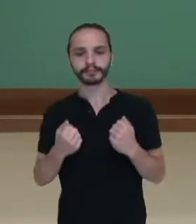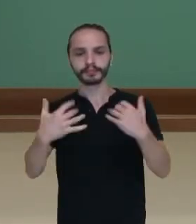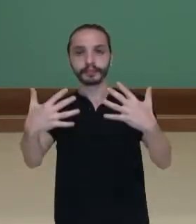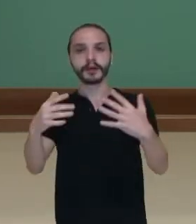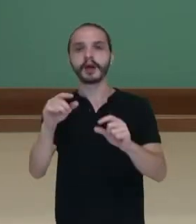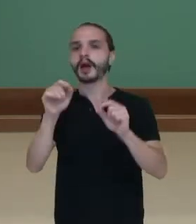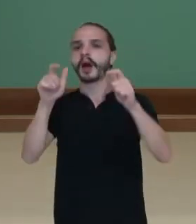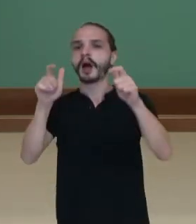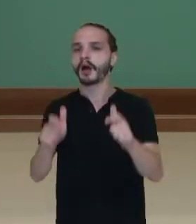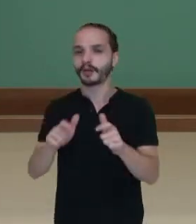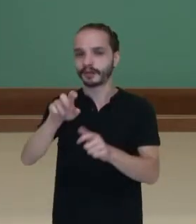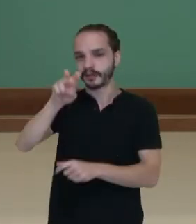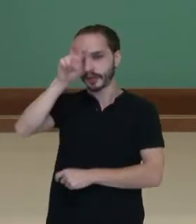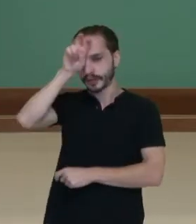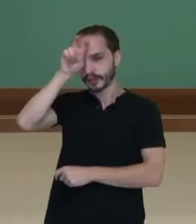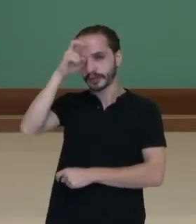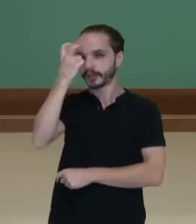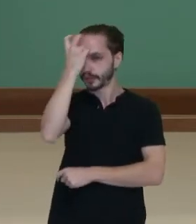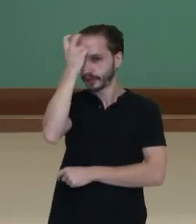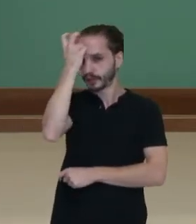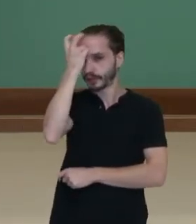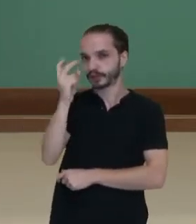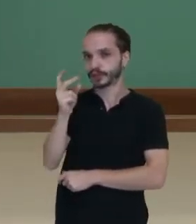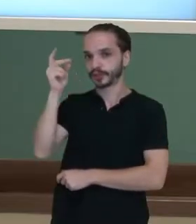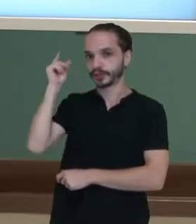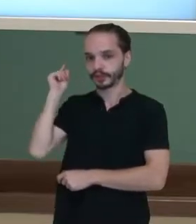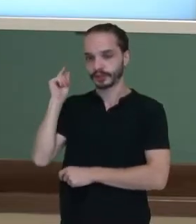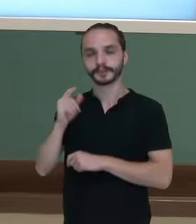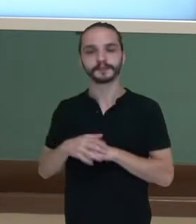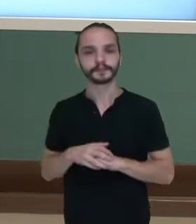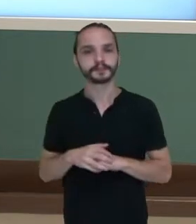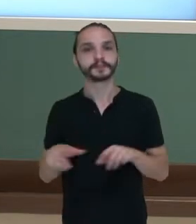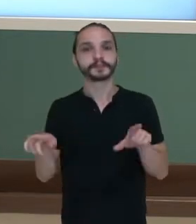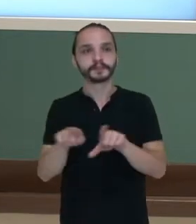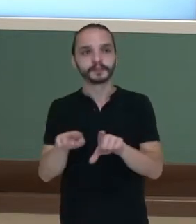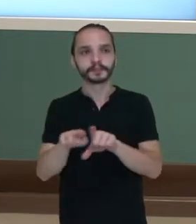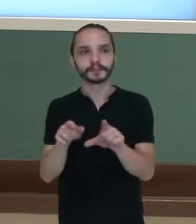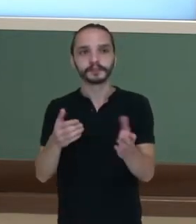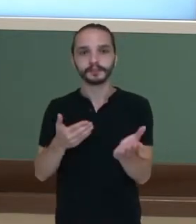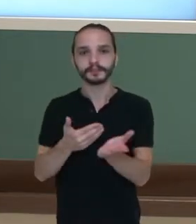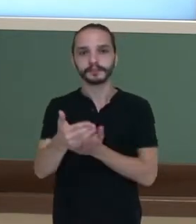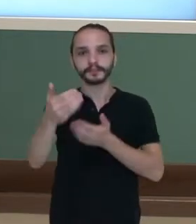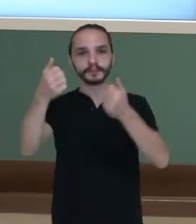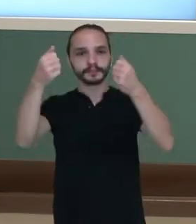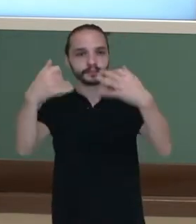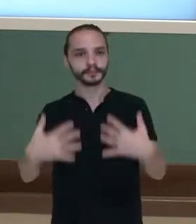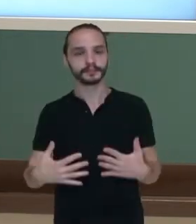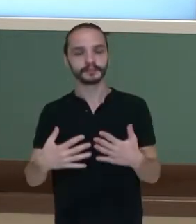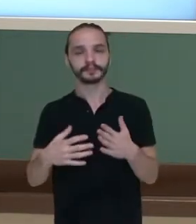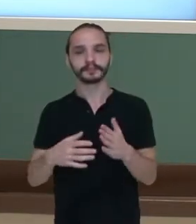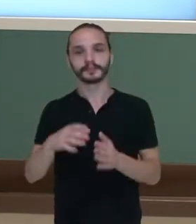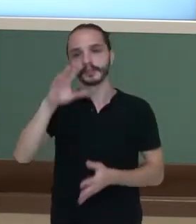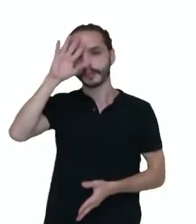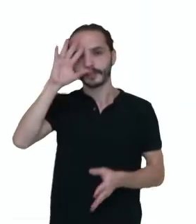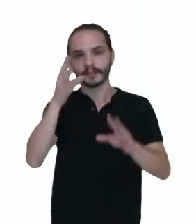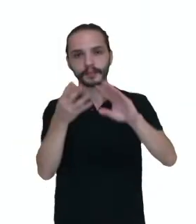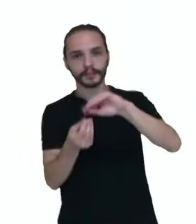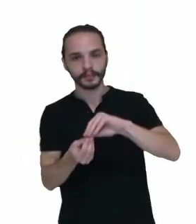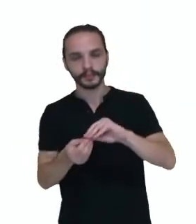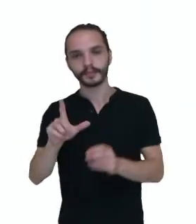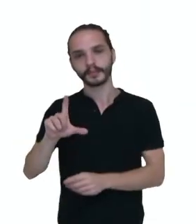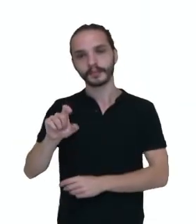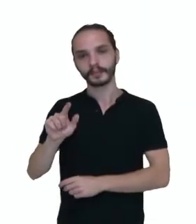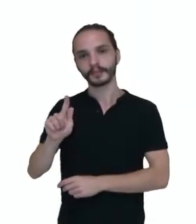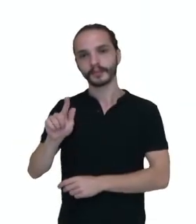Antigo. E também nós começamos a falar sobre lógica, e eu trago aqui para vocês essa figura de